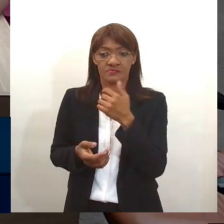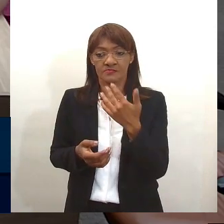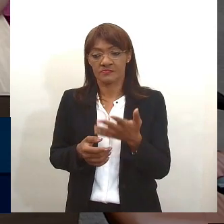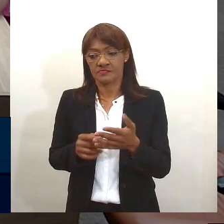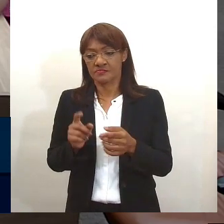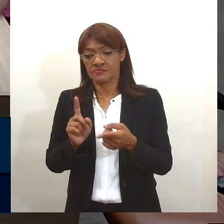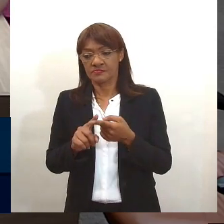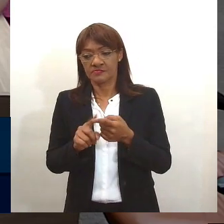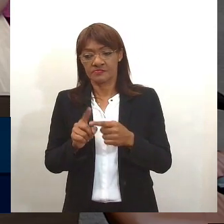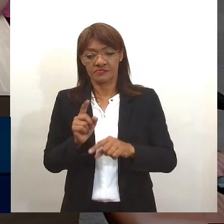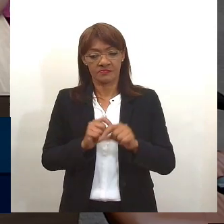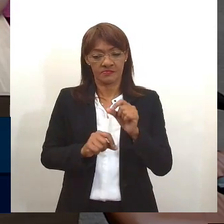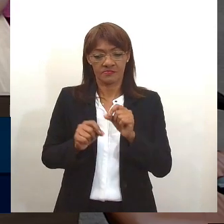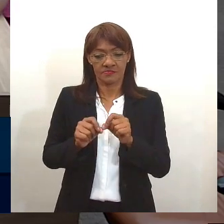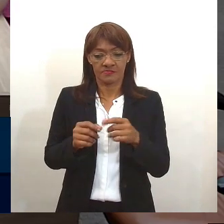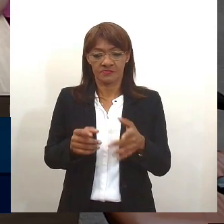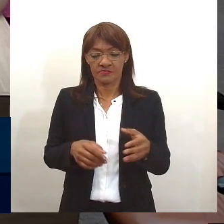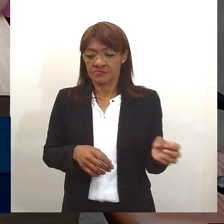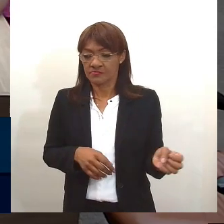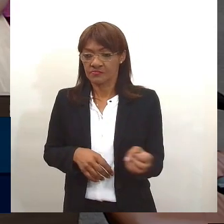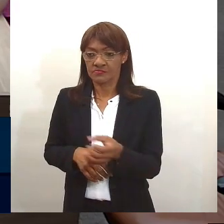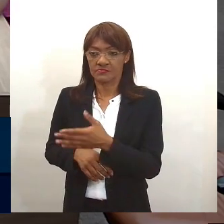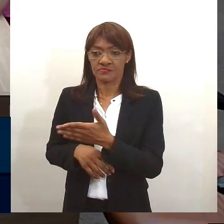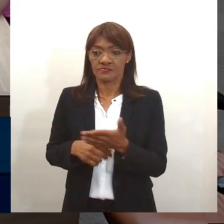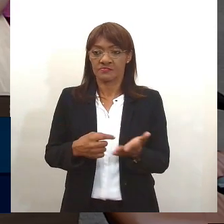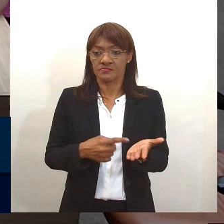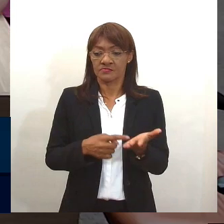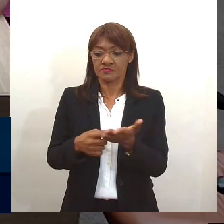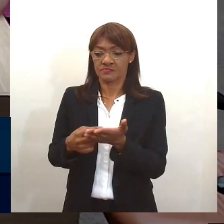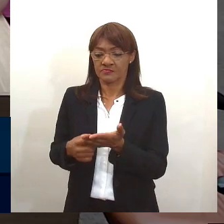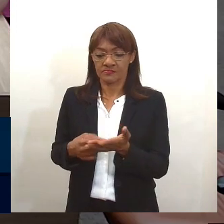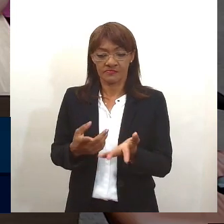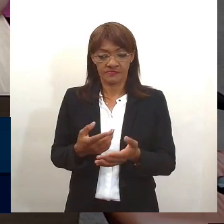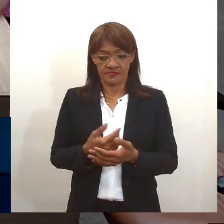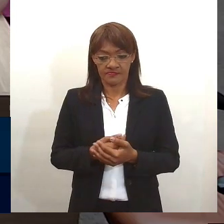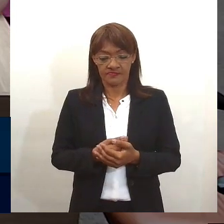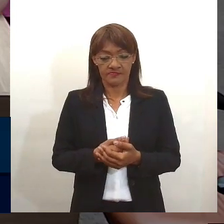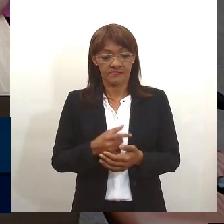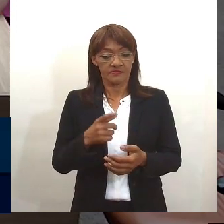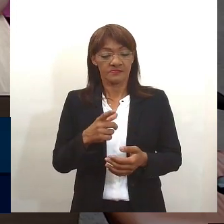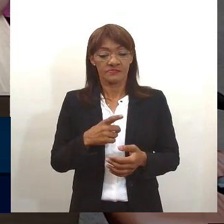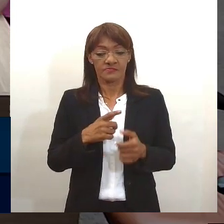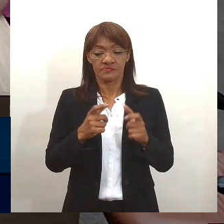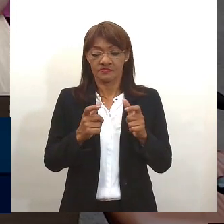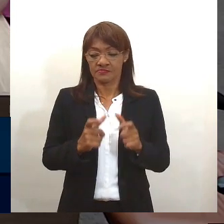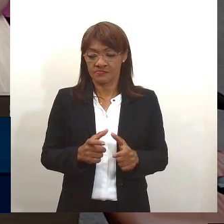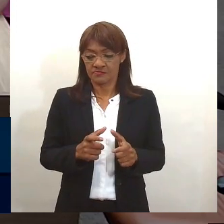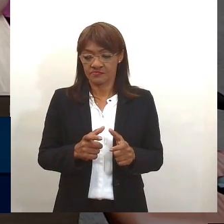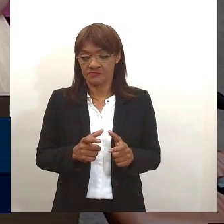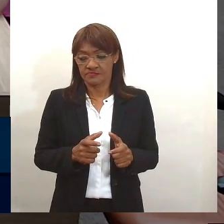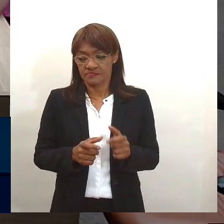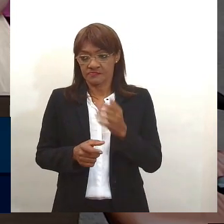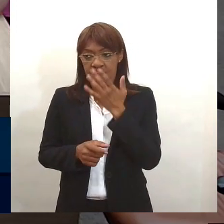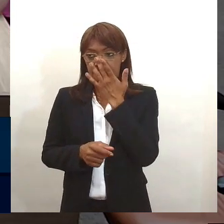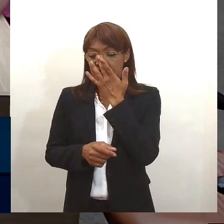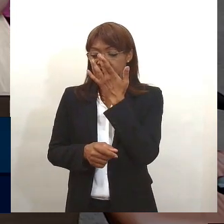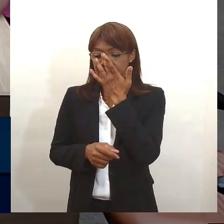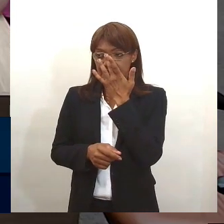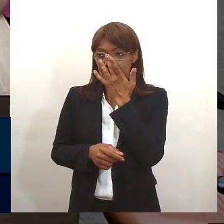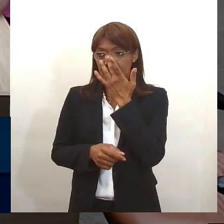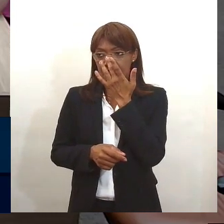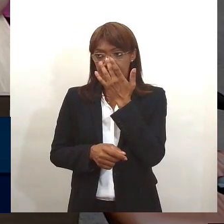negócios, você tem um estado diferente, você tem um estado com uma infraestrutura forte, uma logística forte, atrai